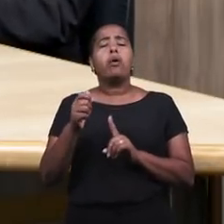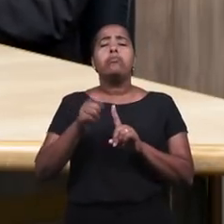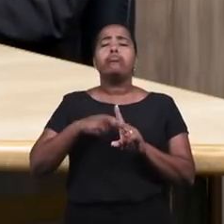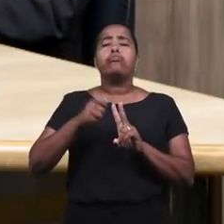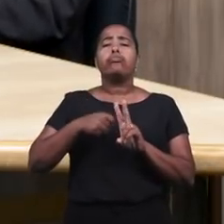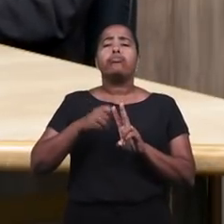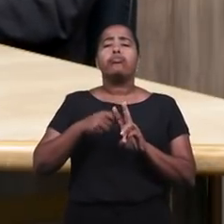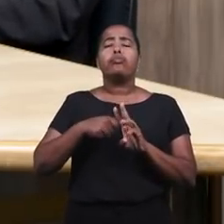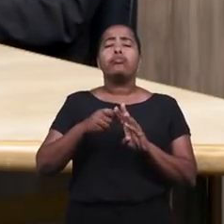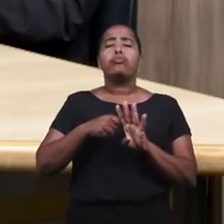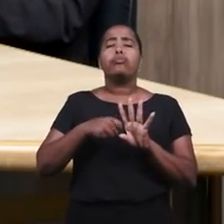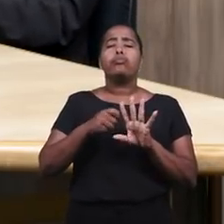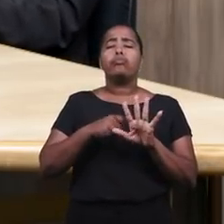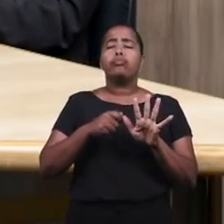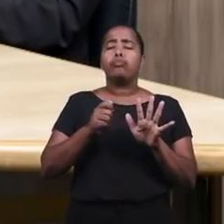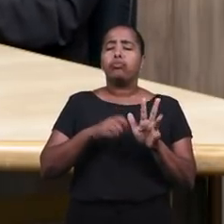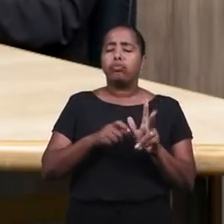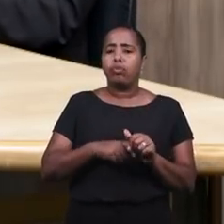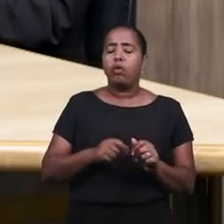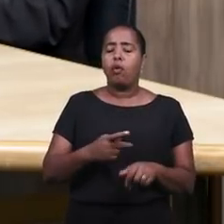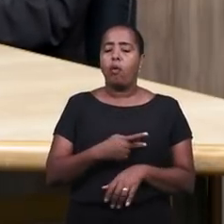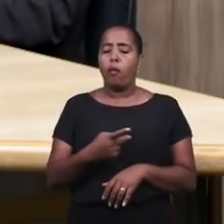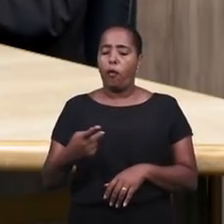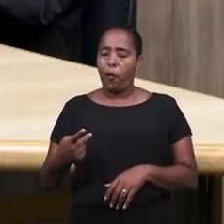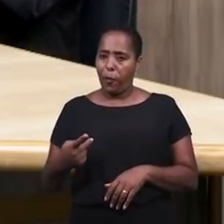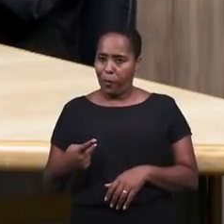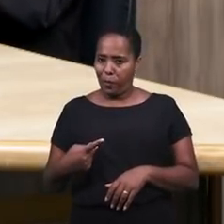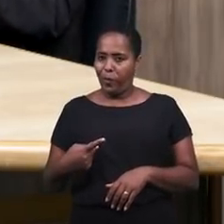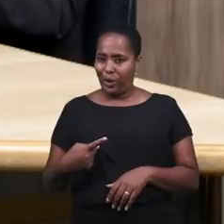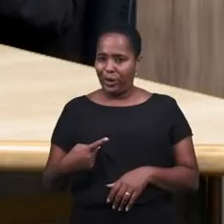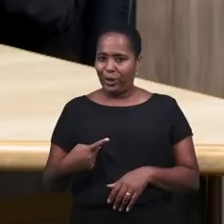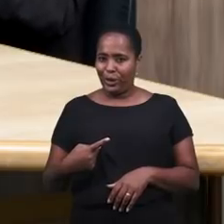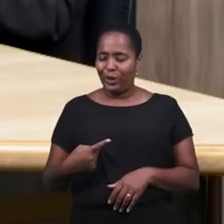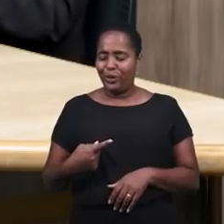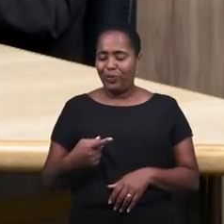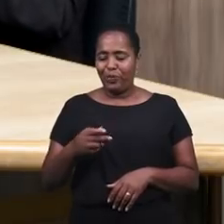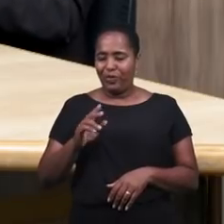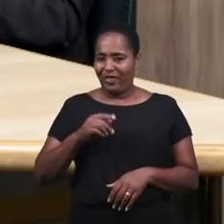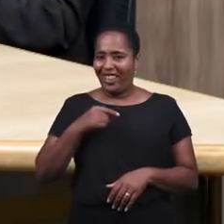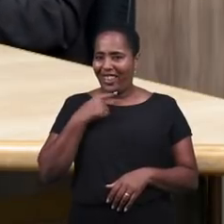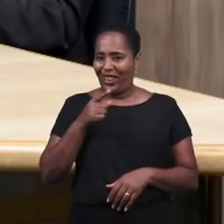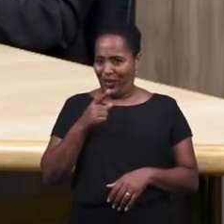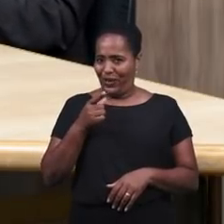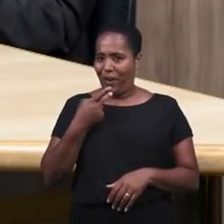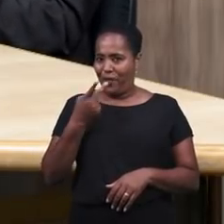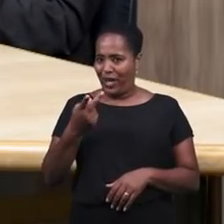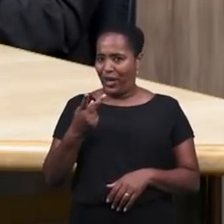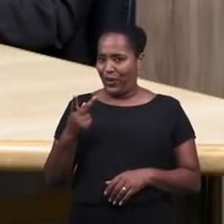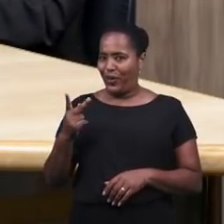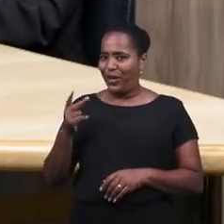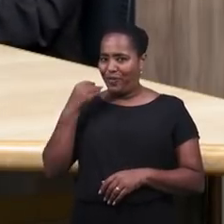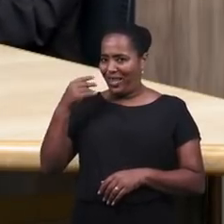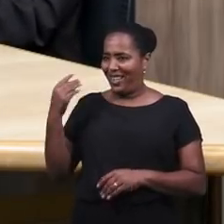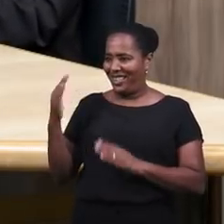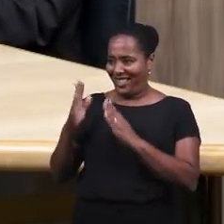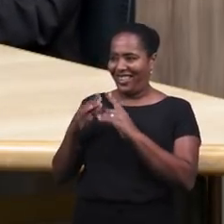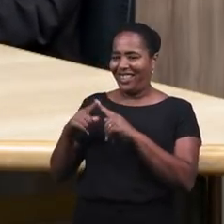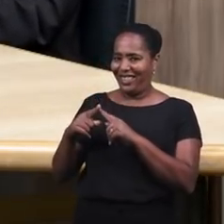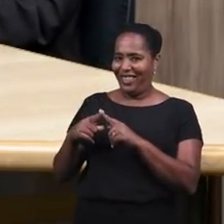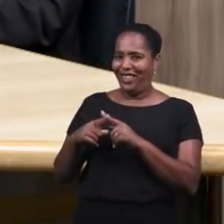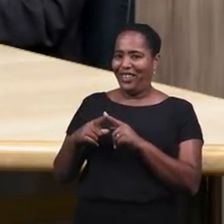Passaram-se uns meses e tal. E o pastor, não vou dizer o nome, vou deixar ele dizer isso, que é um pastor nosso do conselho. Essa experiência é na igreja